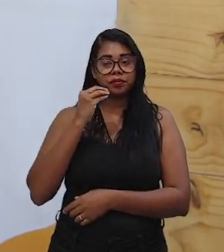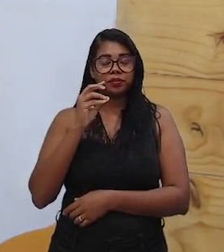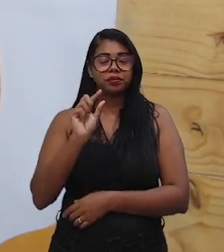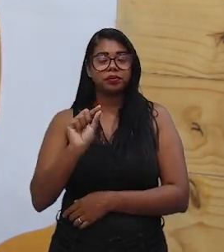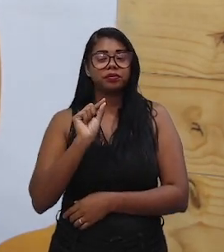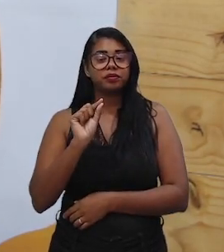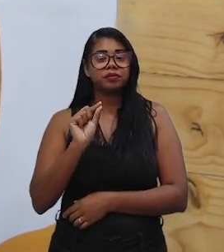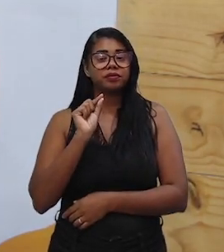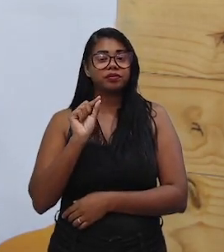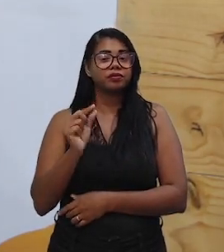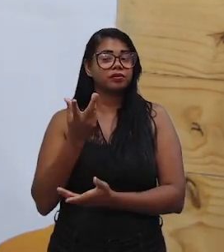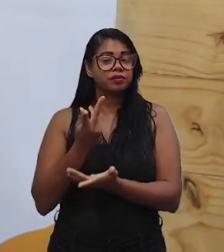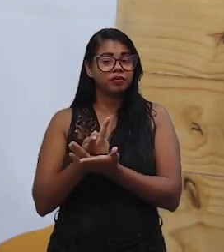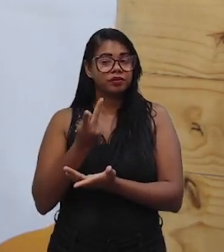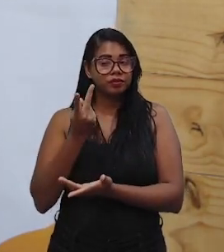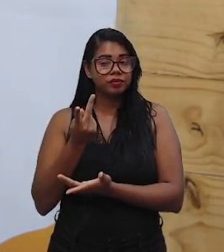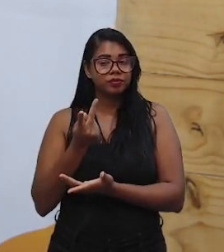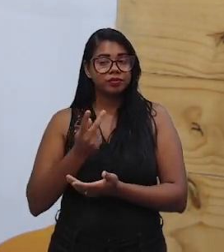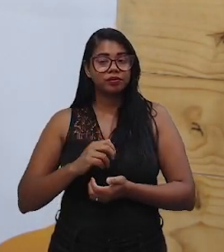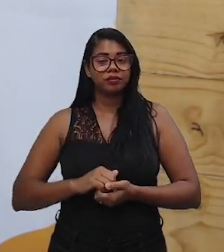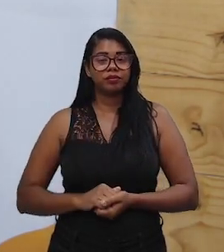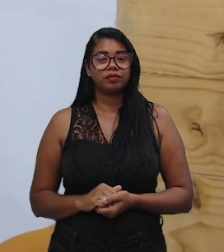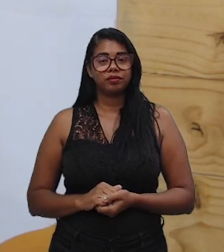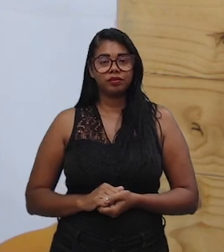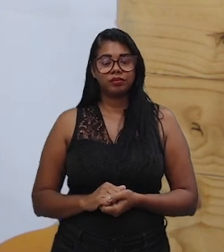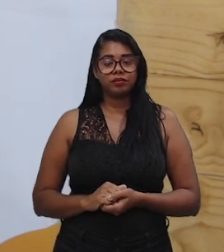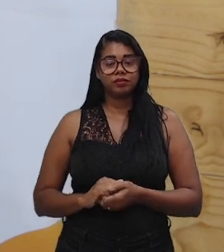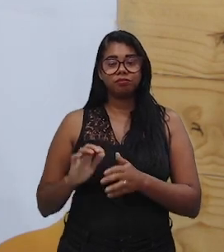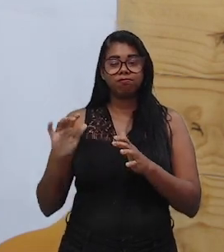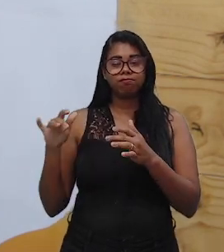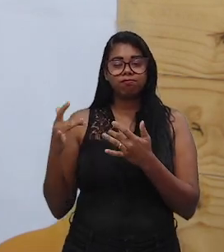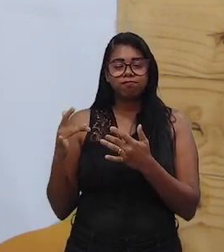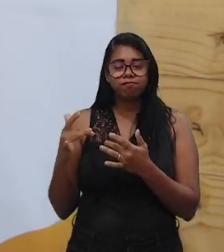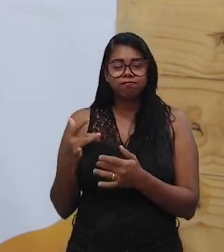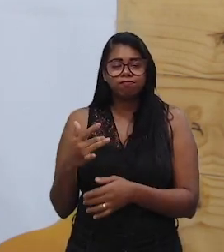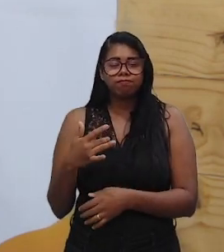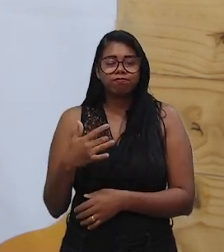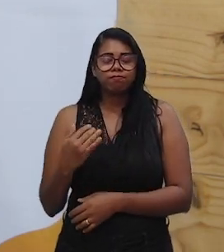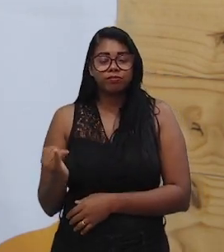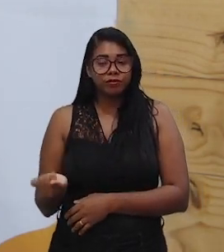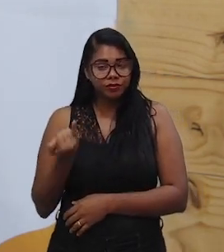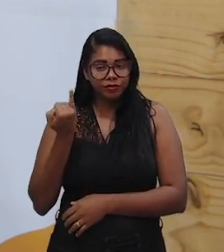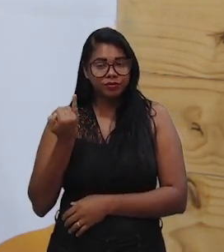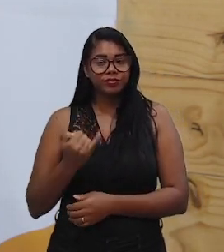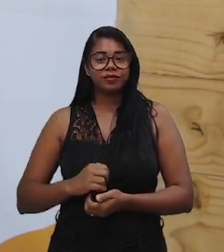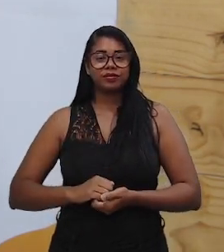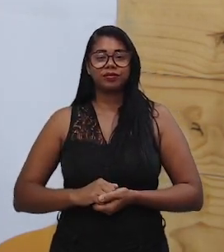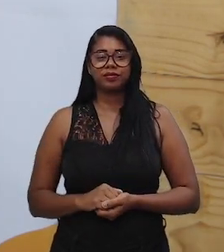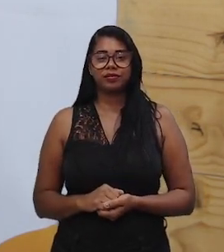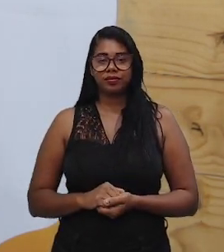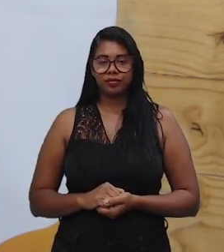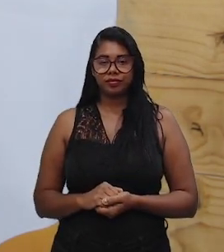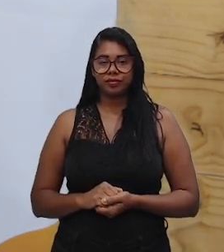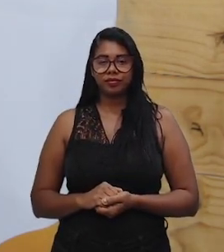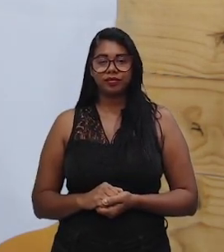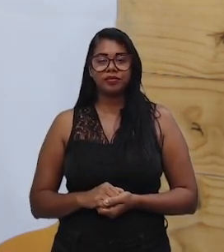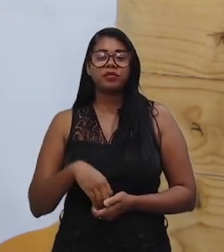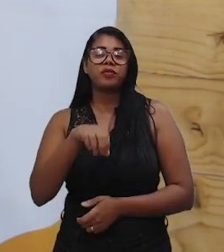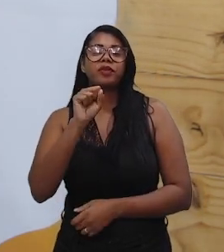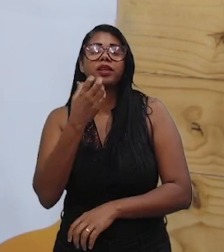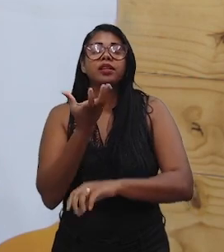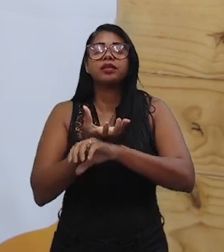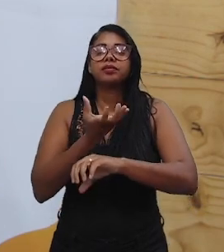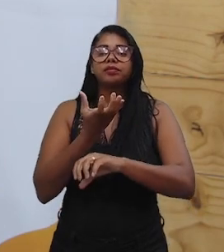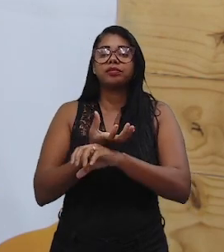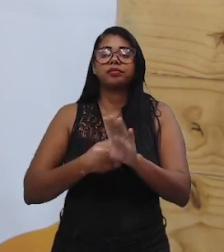é que lá fora te traz como ameaças e o que é que te dá oportunidades? É isso que a